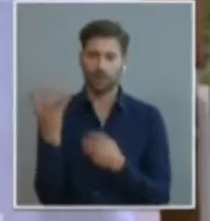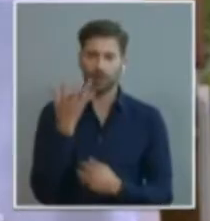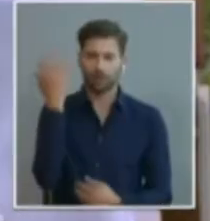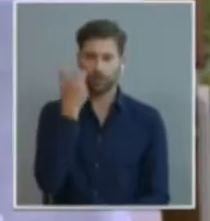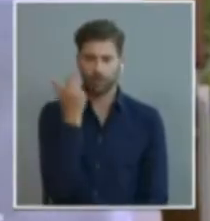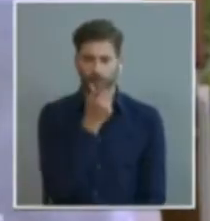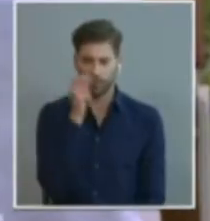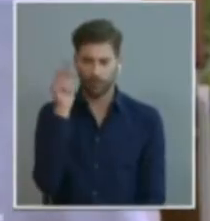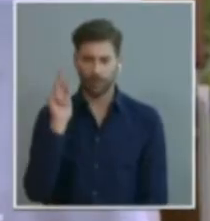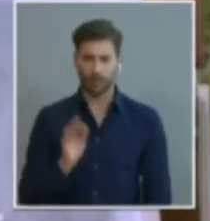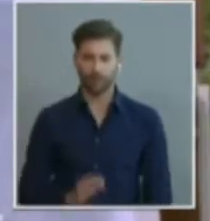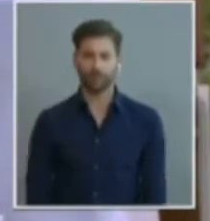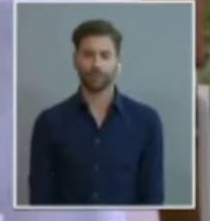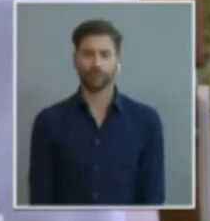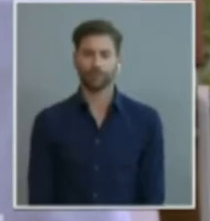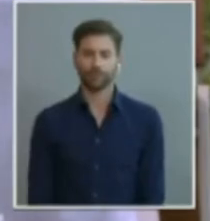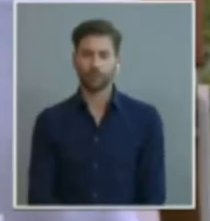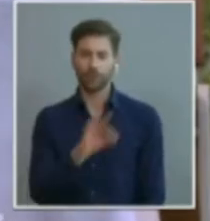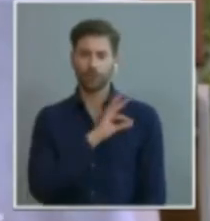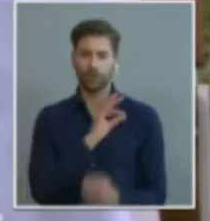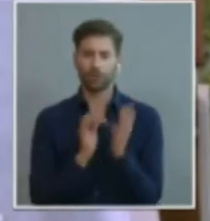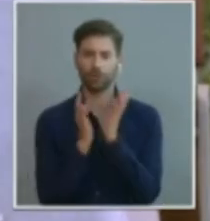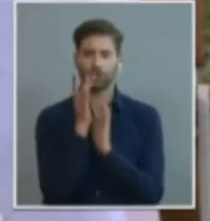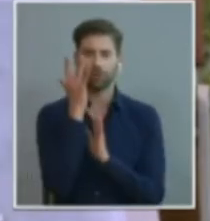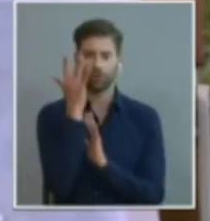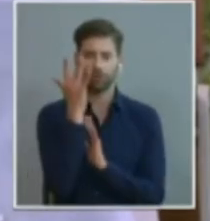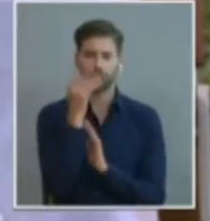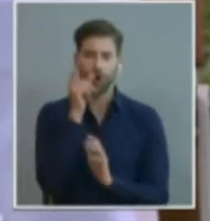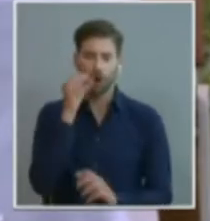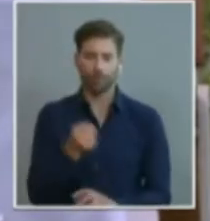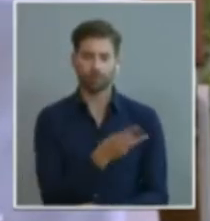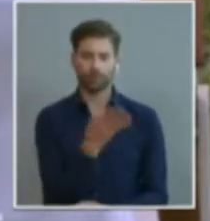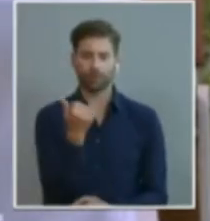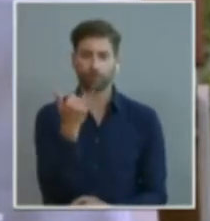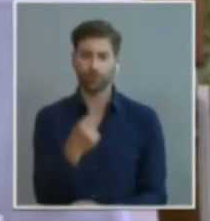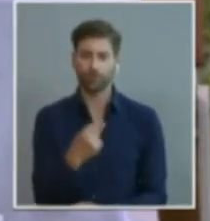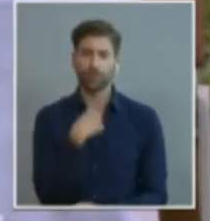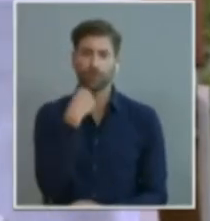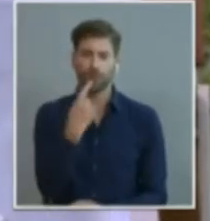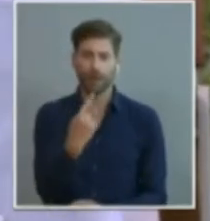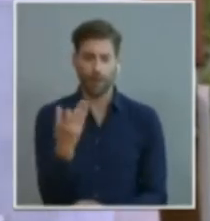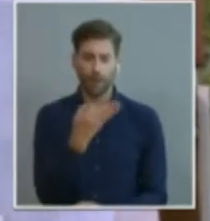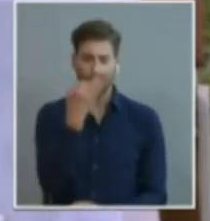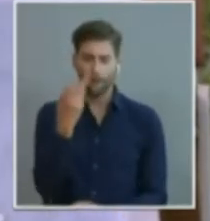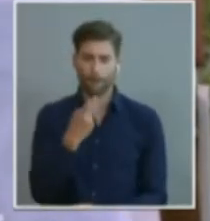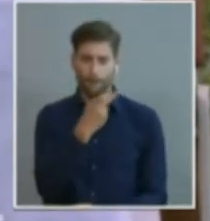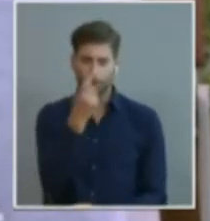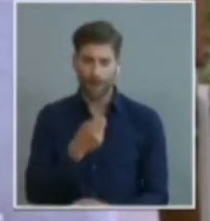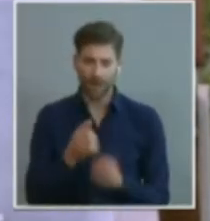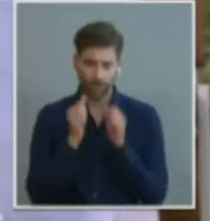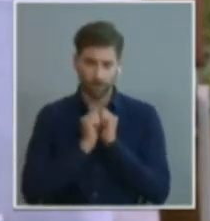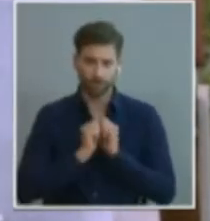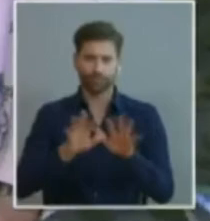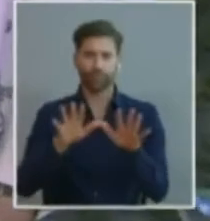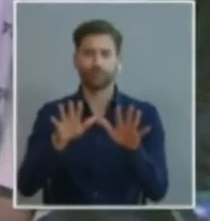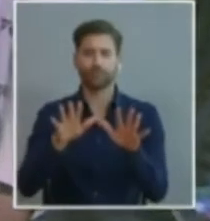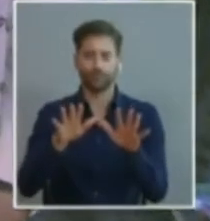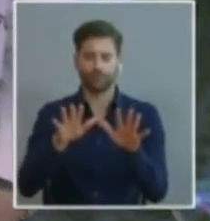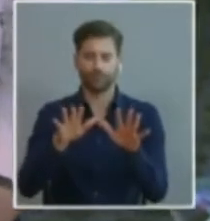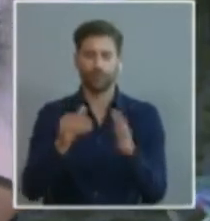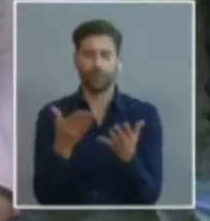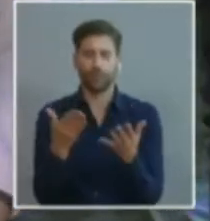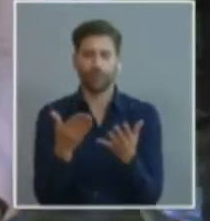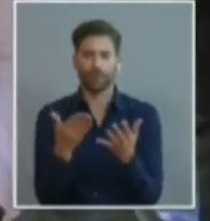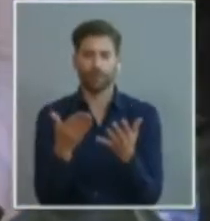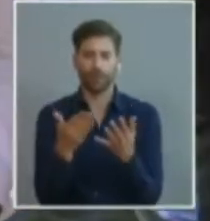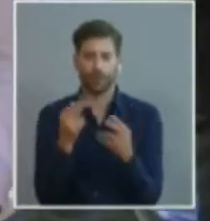Senhor Jesus Cristo, que dissestes aos vossos apóstolos: deixo-vos a paz, dou-vos a minha paz. Não